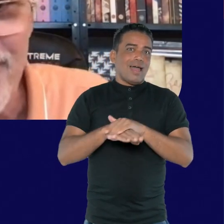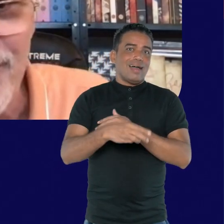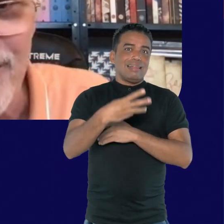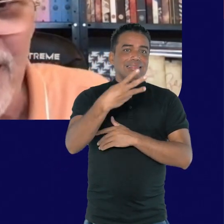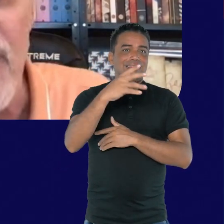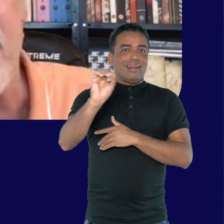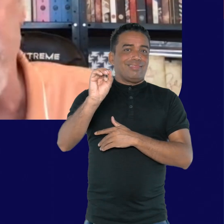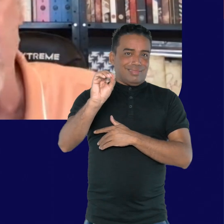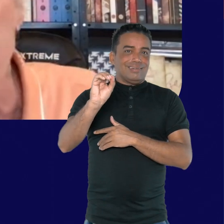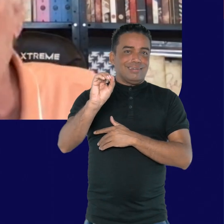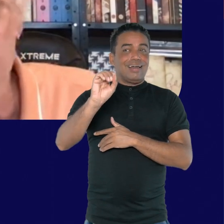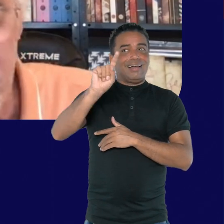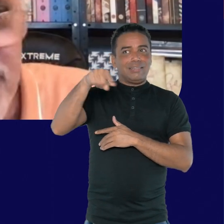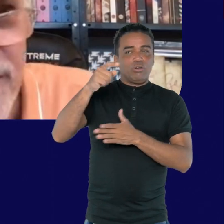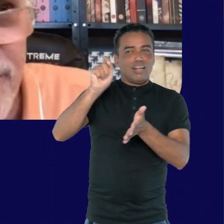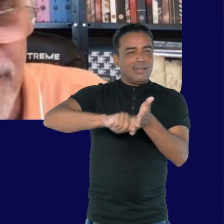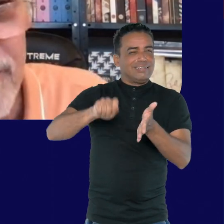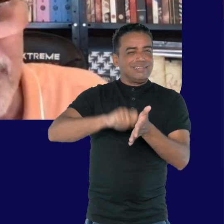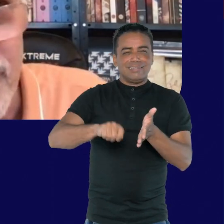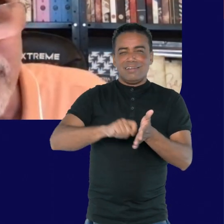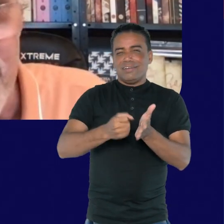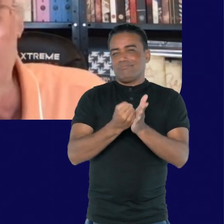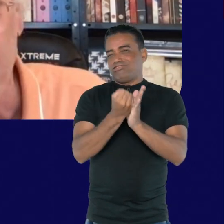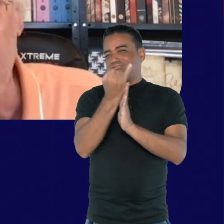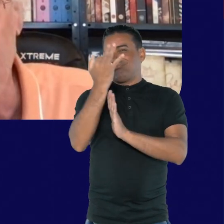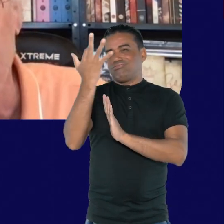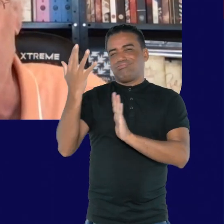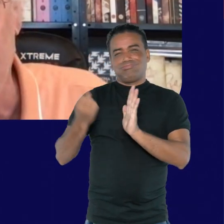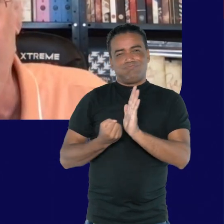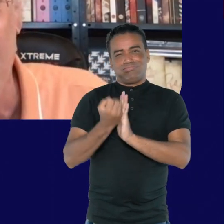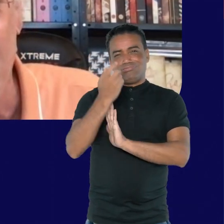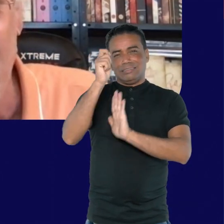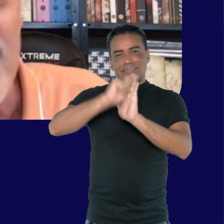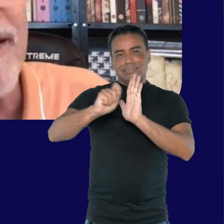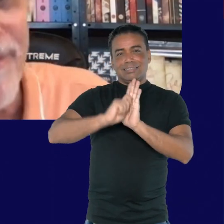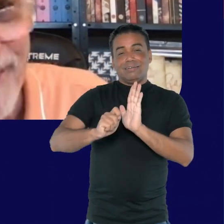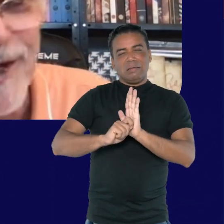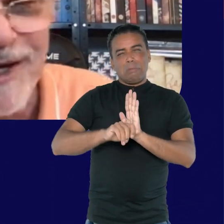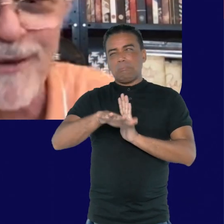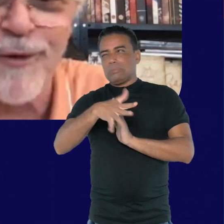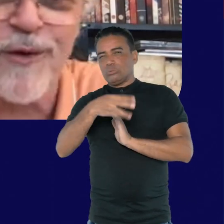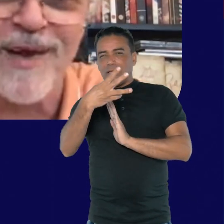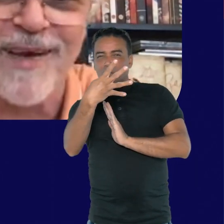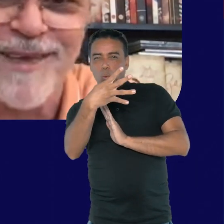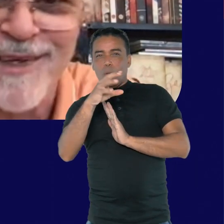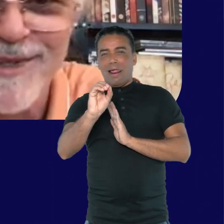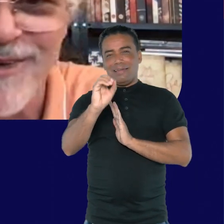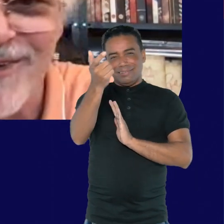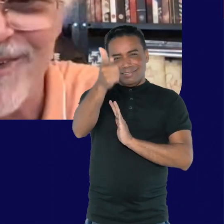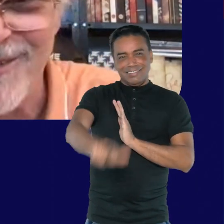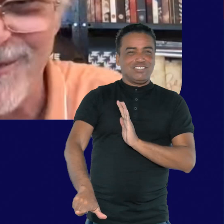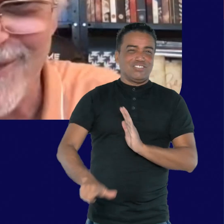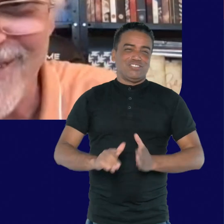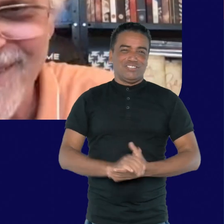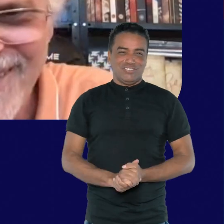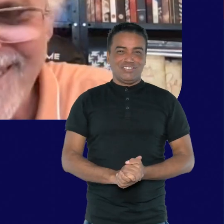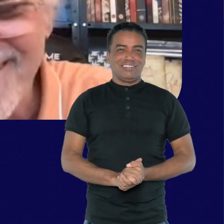30. Depois disso eu já escrevi uns tantos, né? Já deve estar chegando nos 40 de